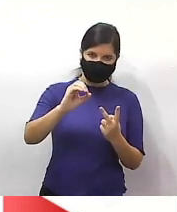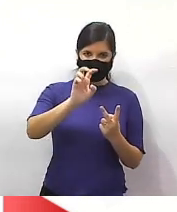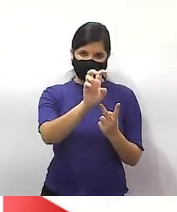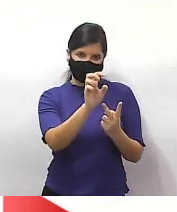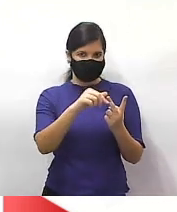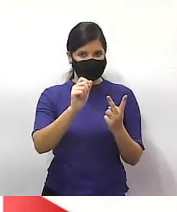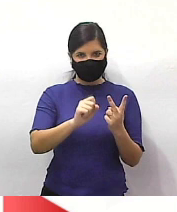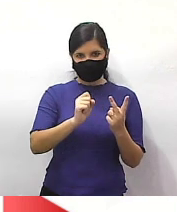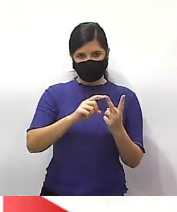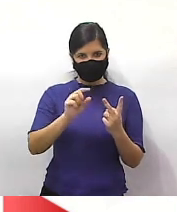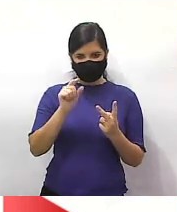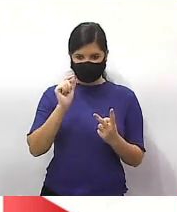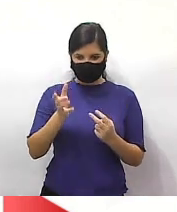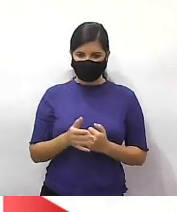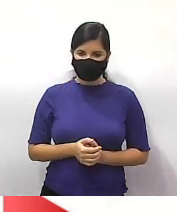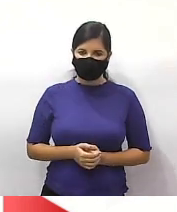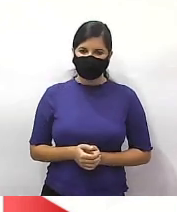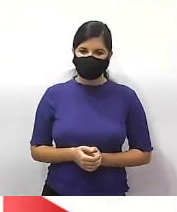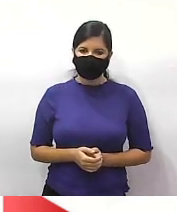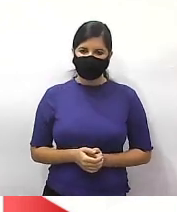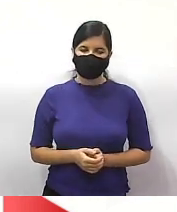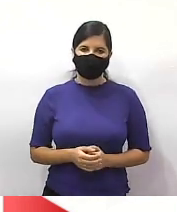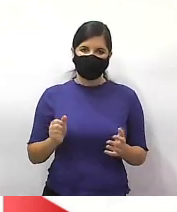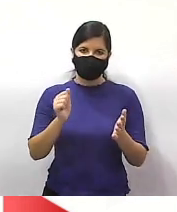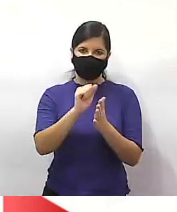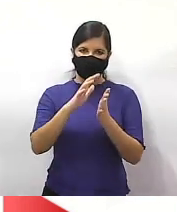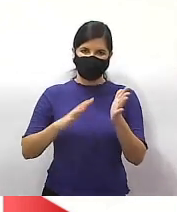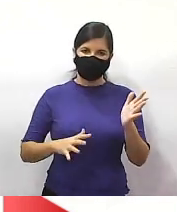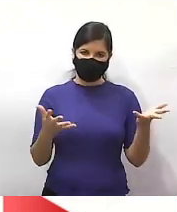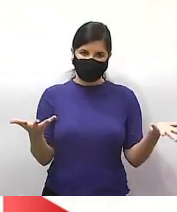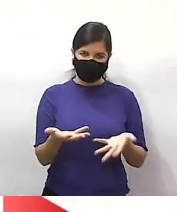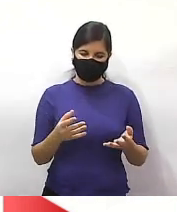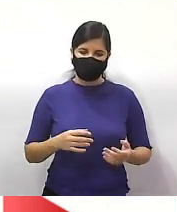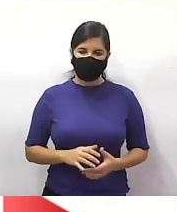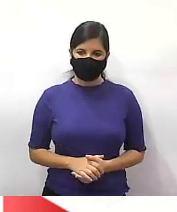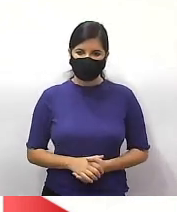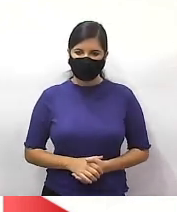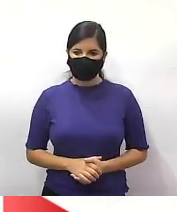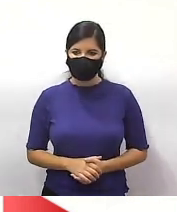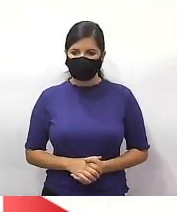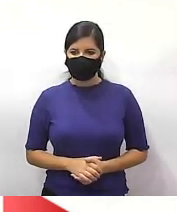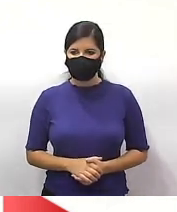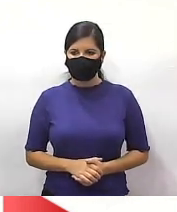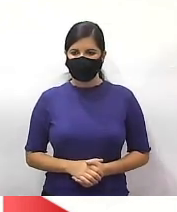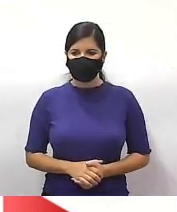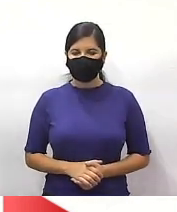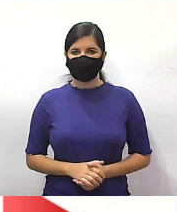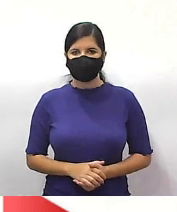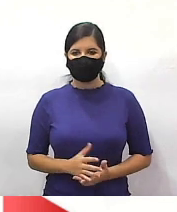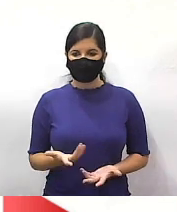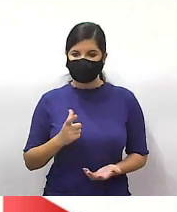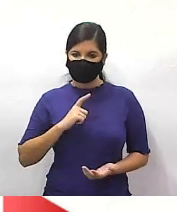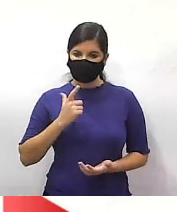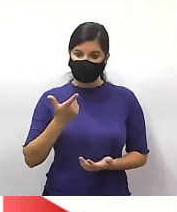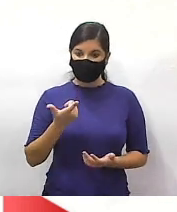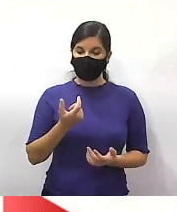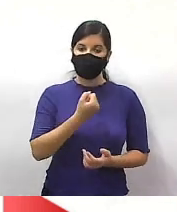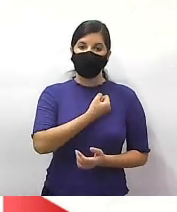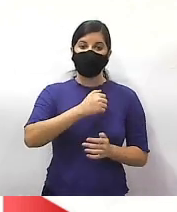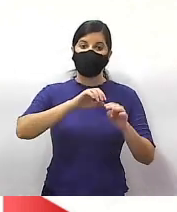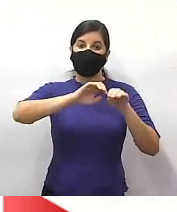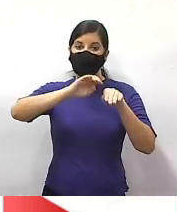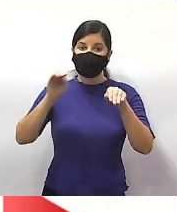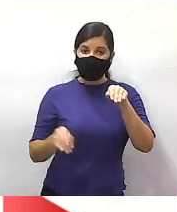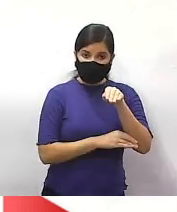ou o próprio 5, tá bom? Vamos lá então para exercícios, atividades para a gente não perder, tá? Qual o menor